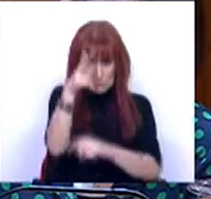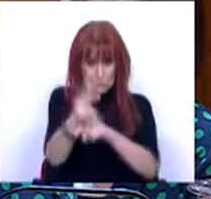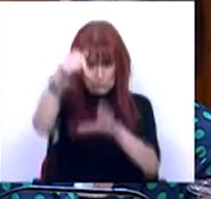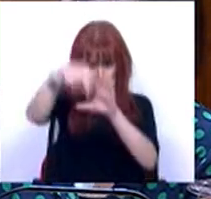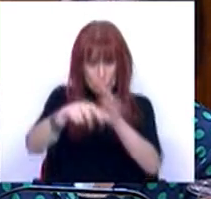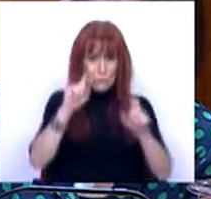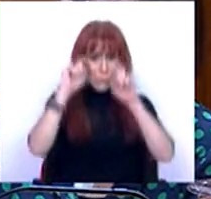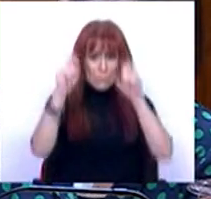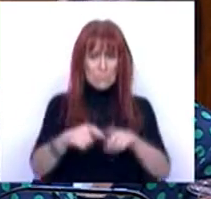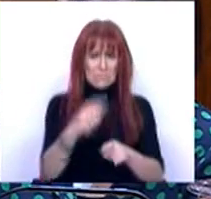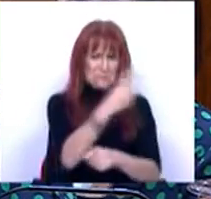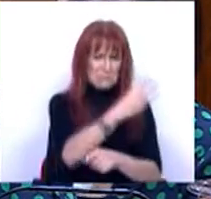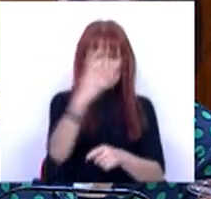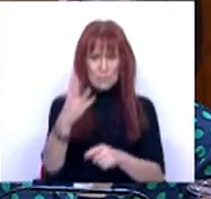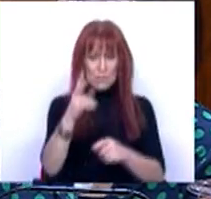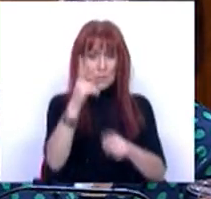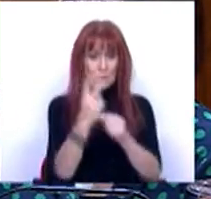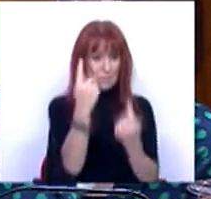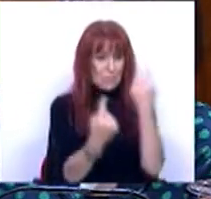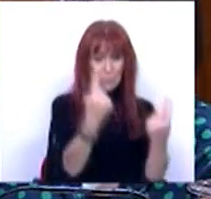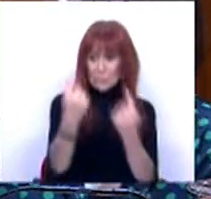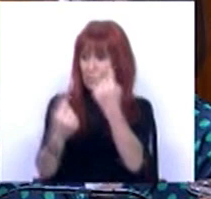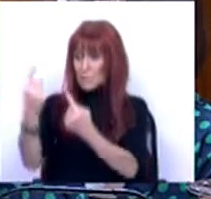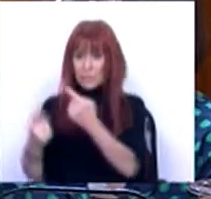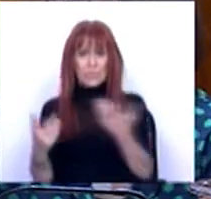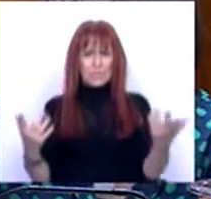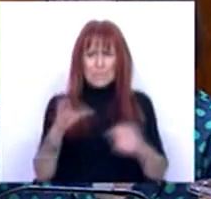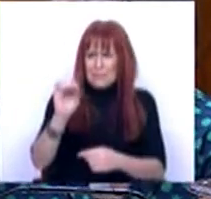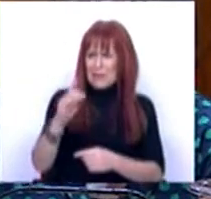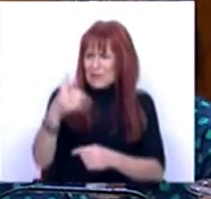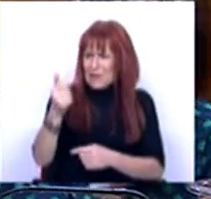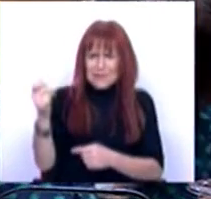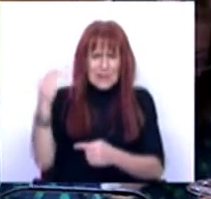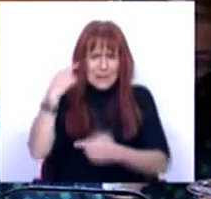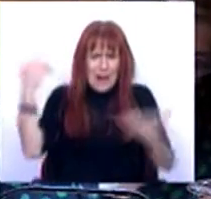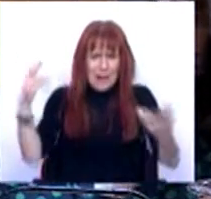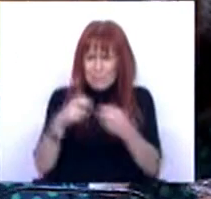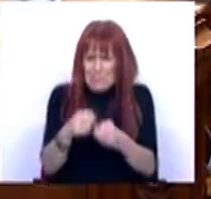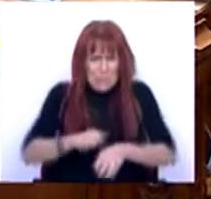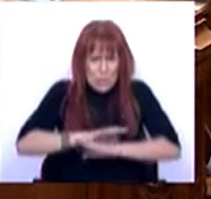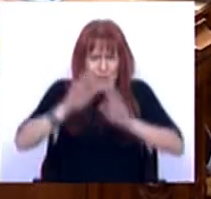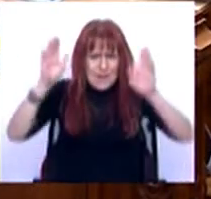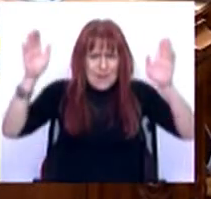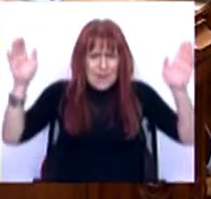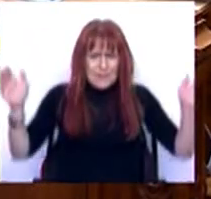de videovigilância. 3, 4 câmaras por carruagem. 3, 4 câmaras. Há 10, 15 anos. Esse não é um problema.